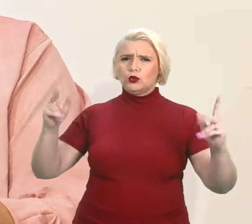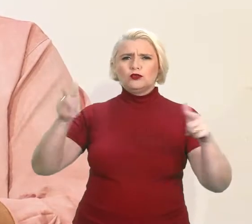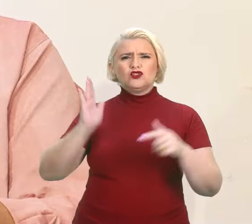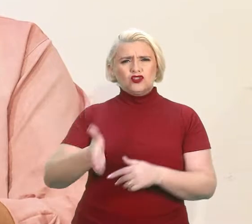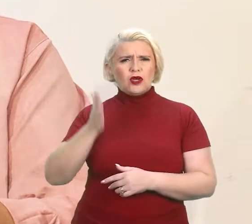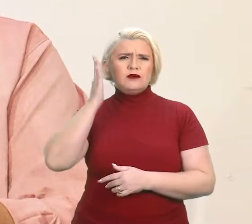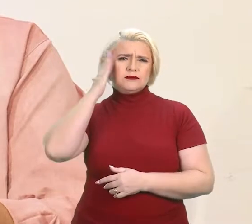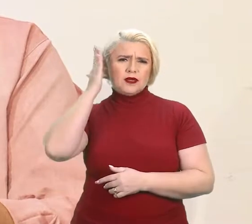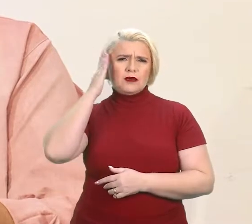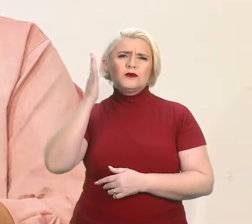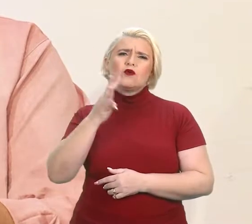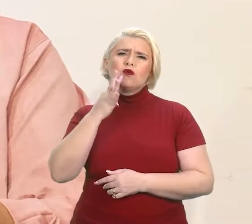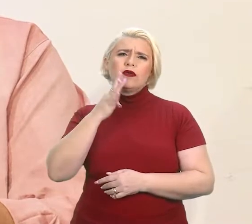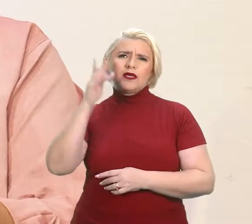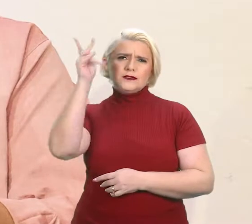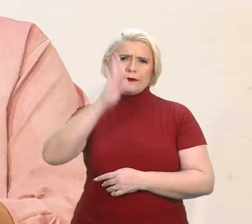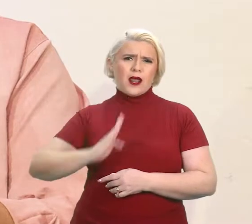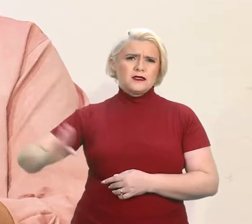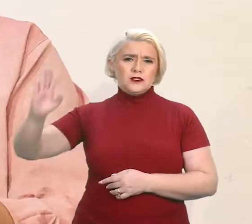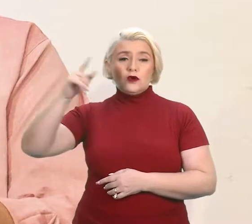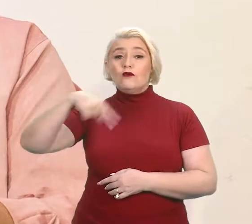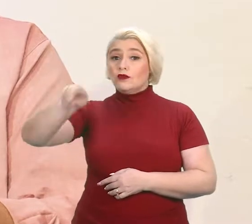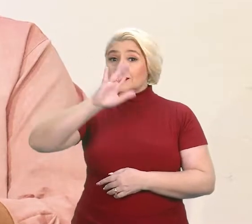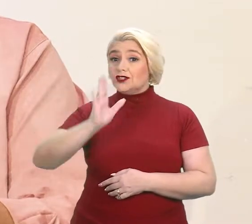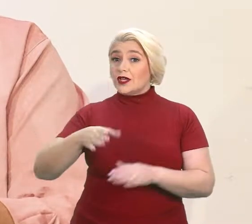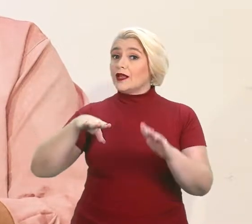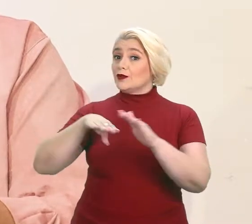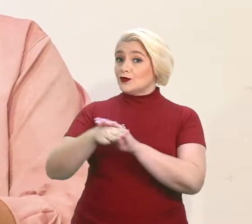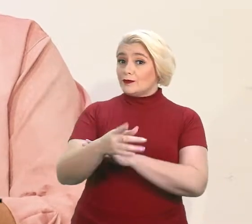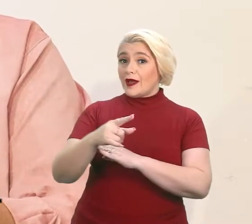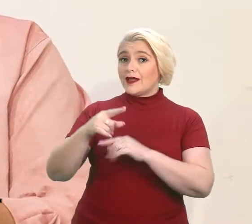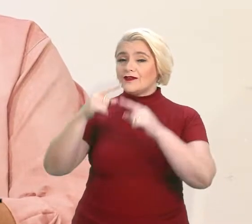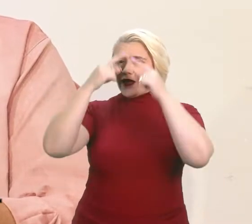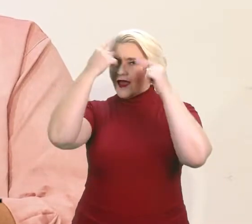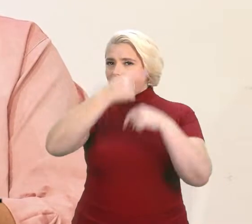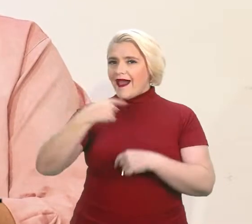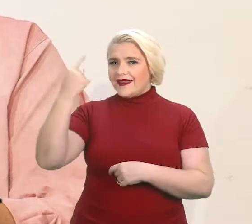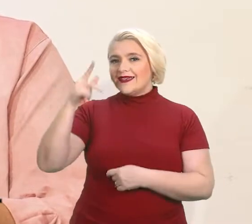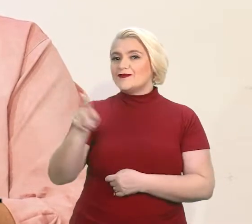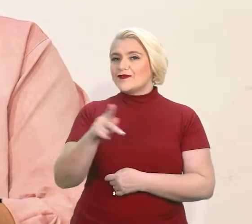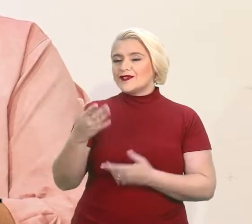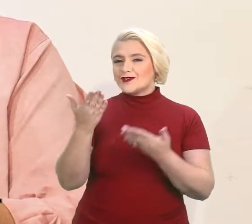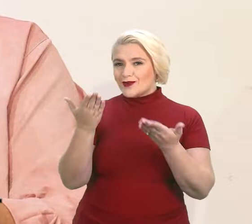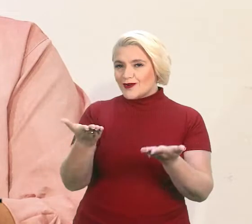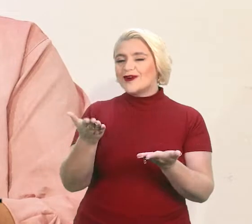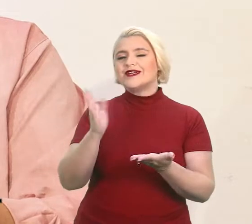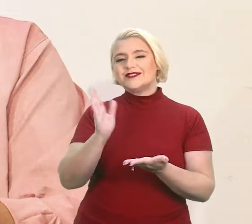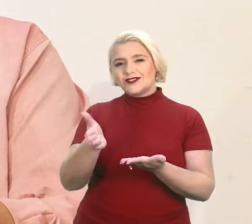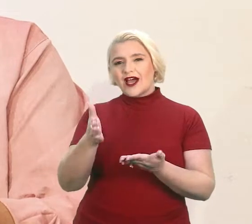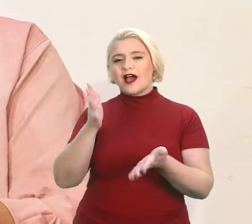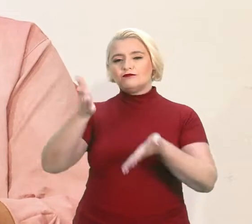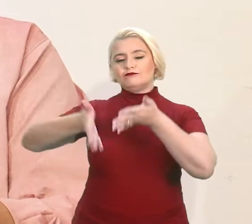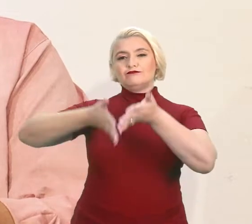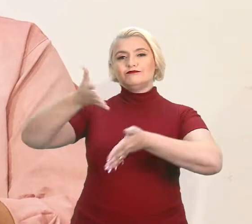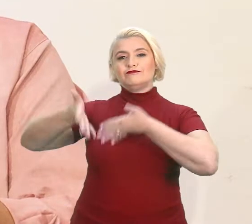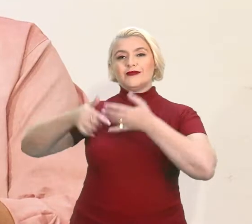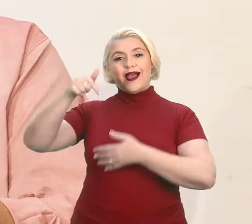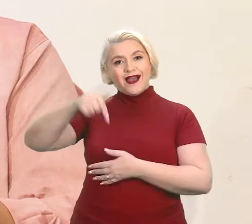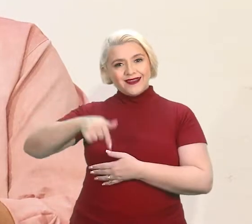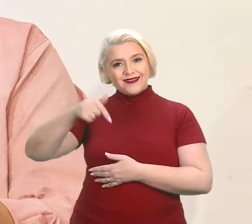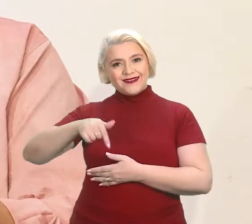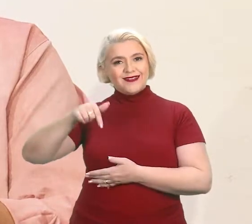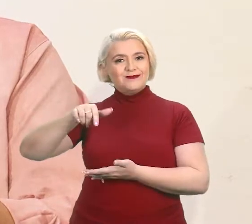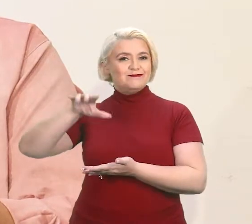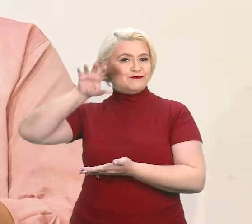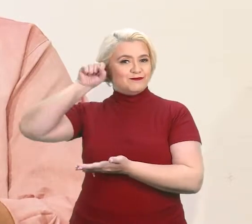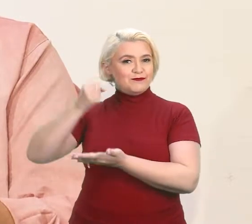nacionalmente e vocês já estão acostumados aqui a ver a carinha da professora fazendo Libras aqui no nosso podcast. Ela é uma